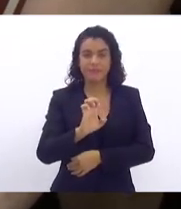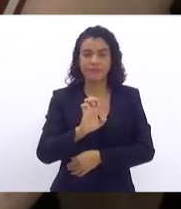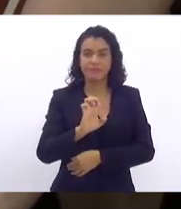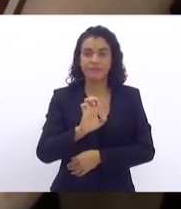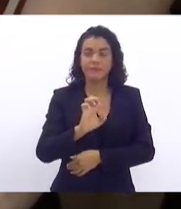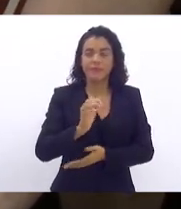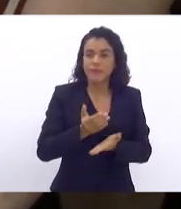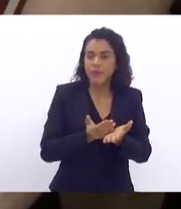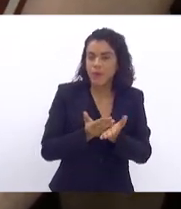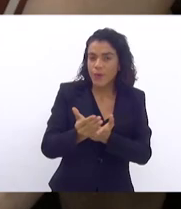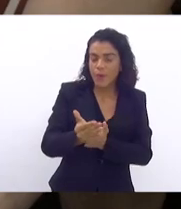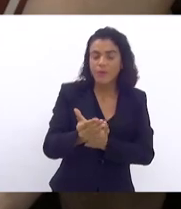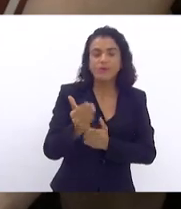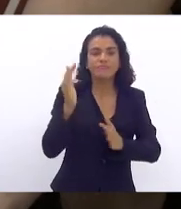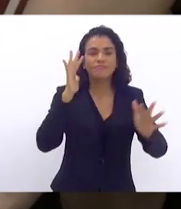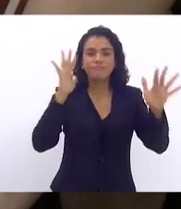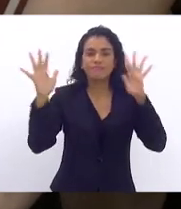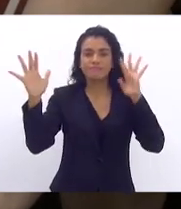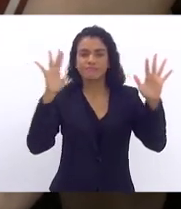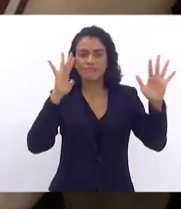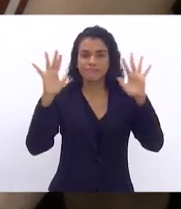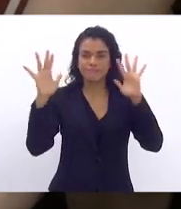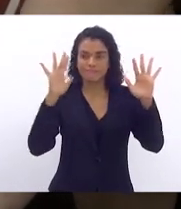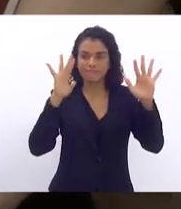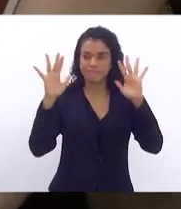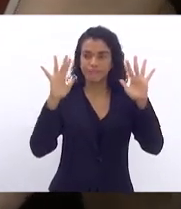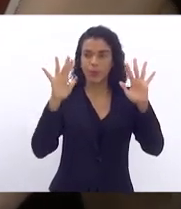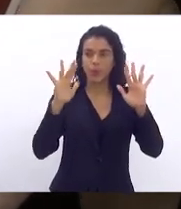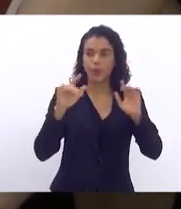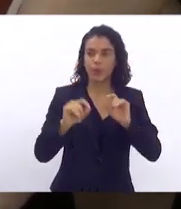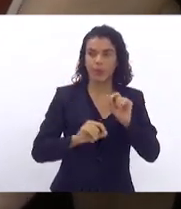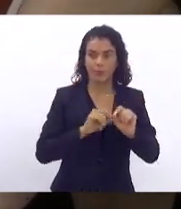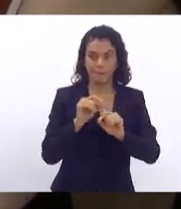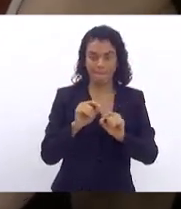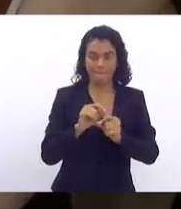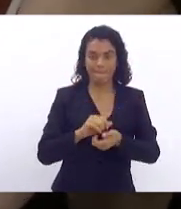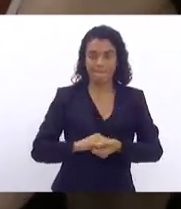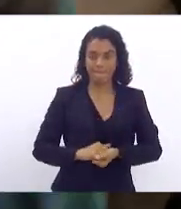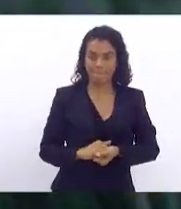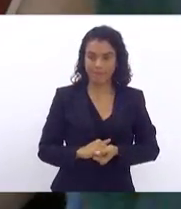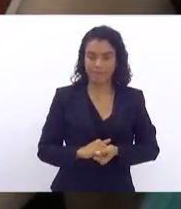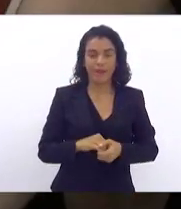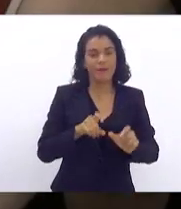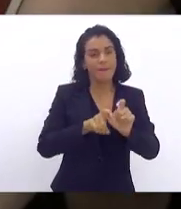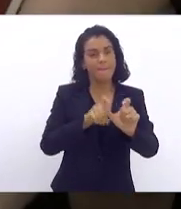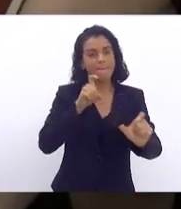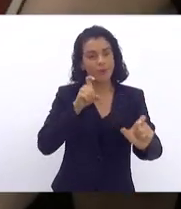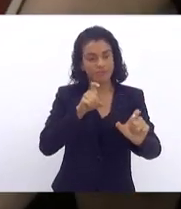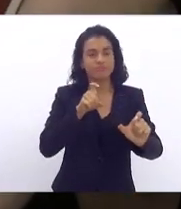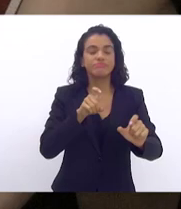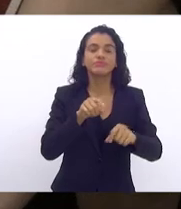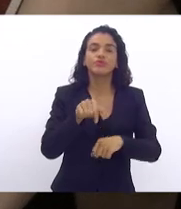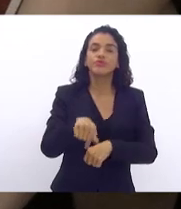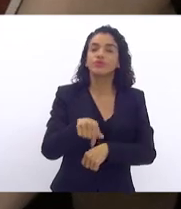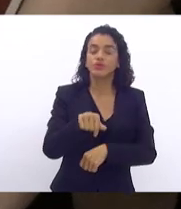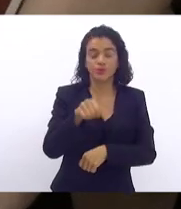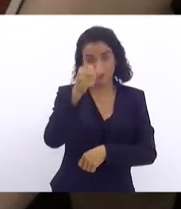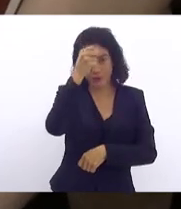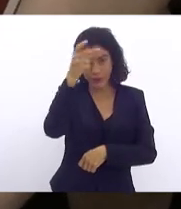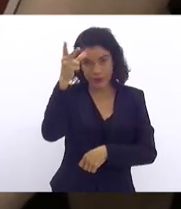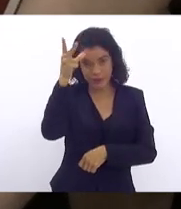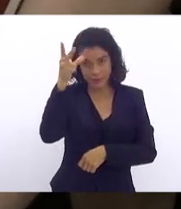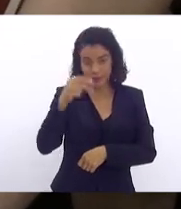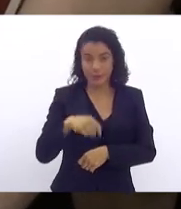inicialmente imaginava fazer a revelia dos municípios. E o município da